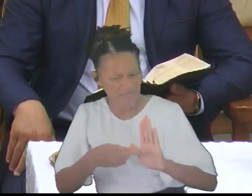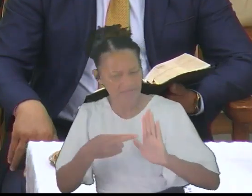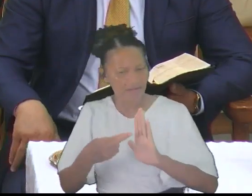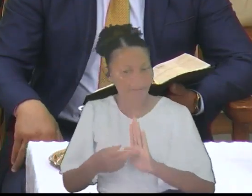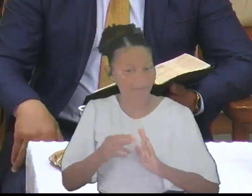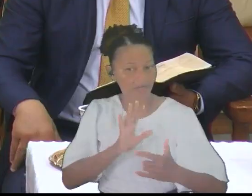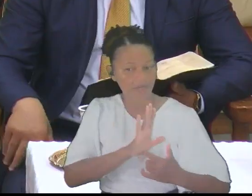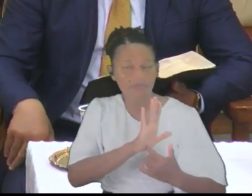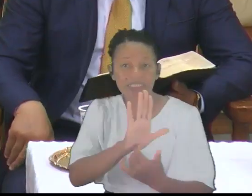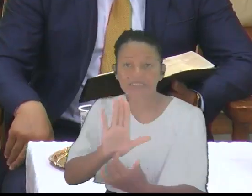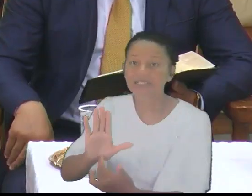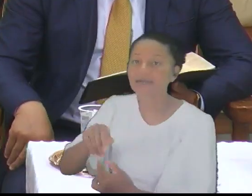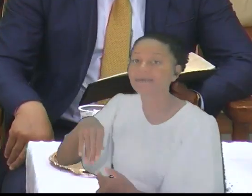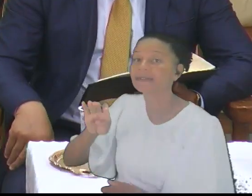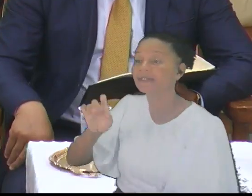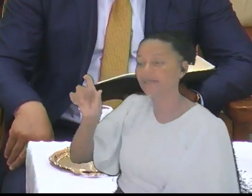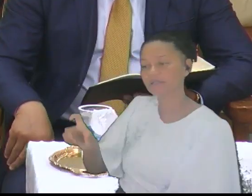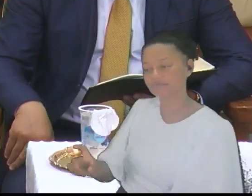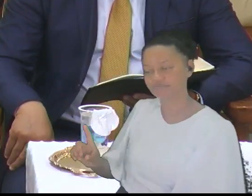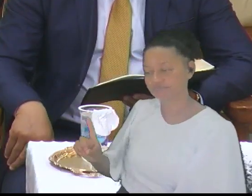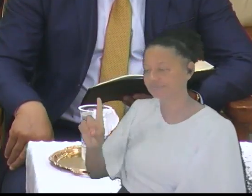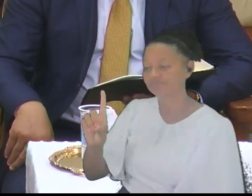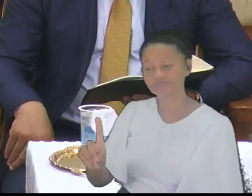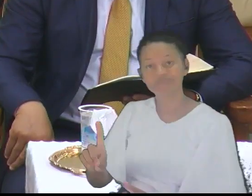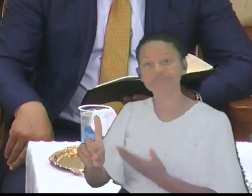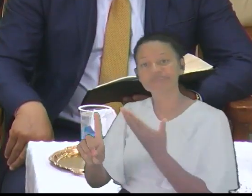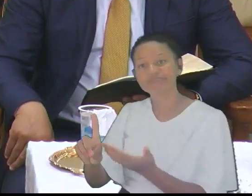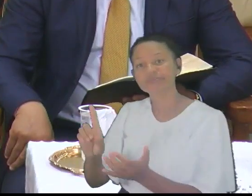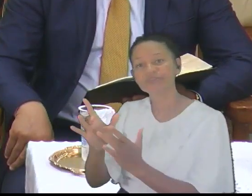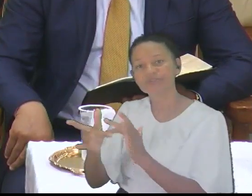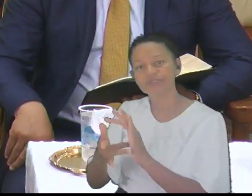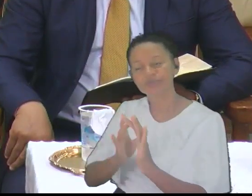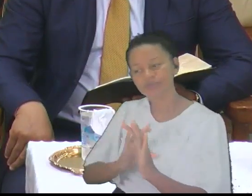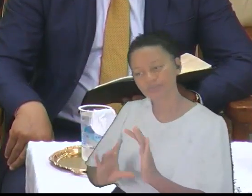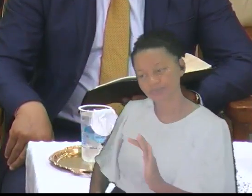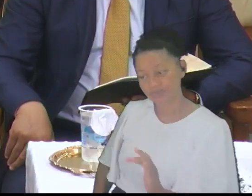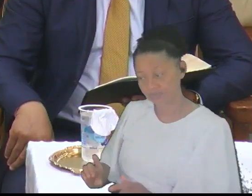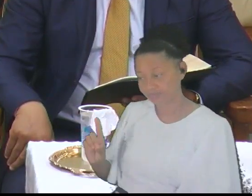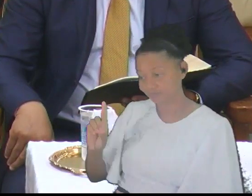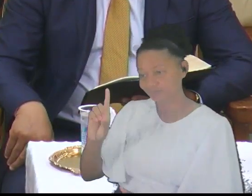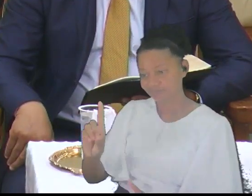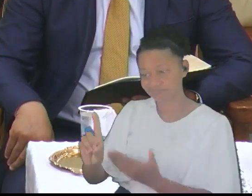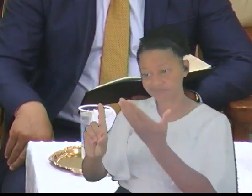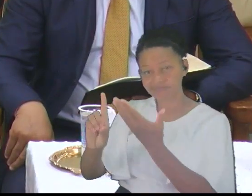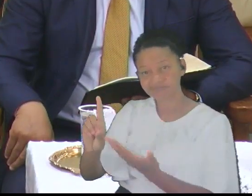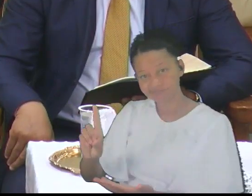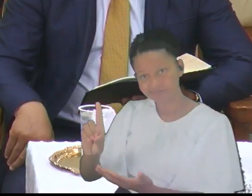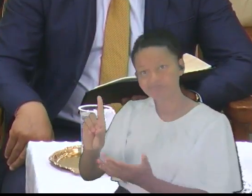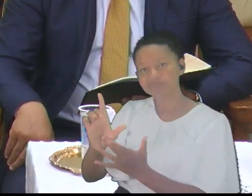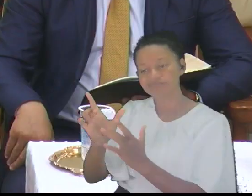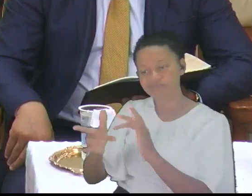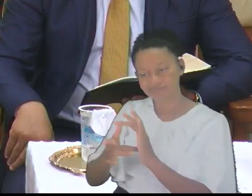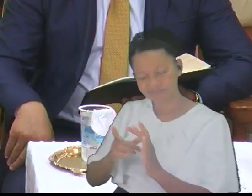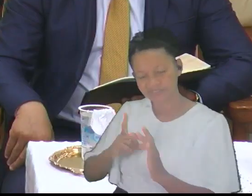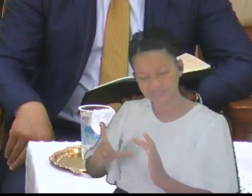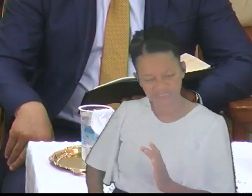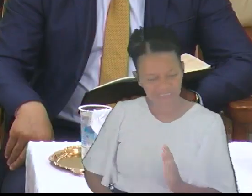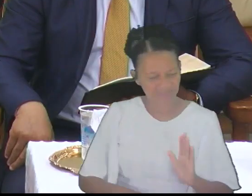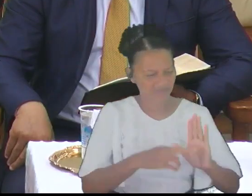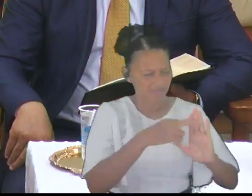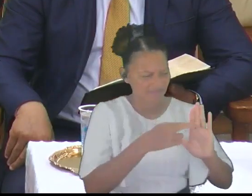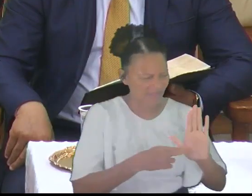pessoa. Quem era? Cristo. Cristo Jesus era a pessoa que aqueles rituais e